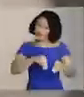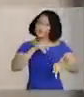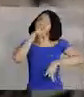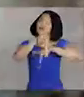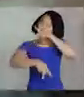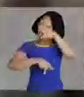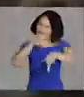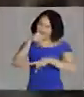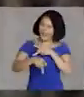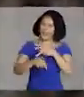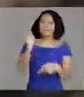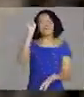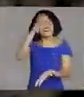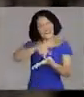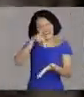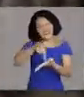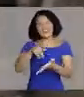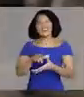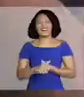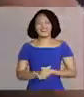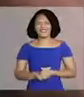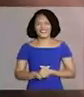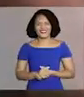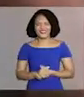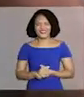o lado do povo, o lado da verdade.